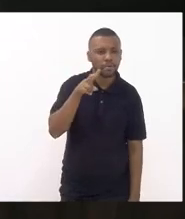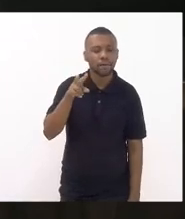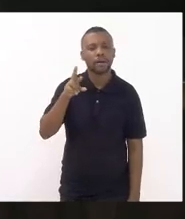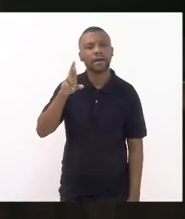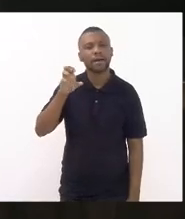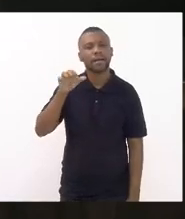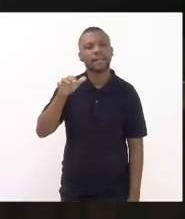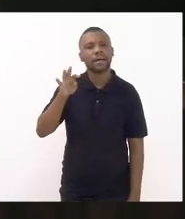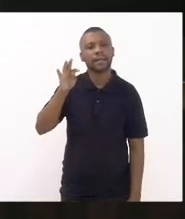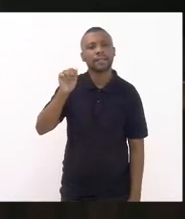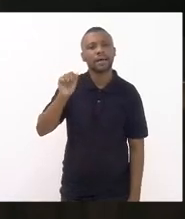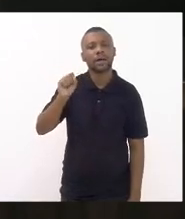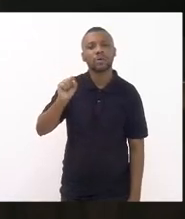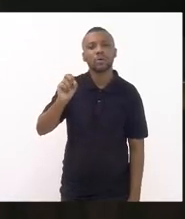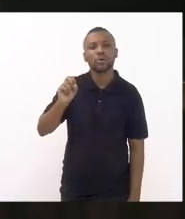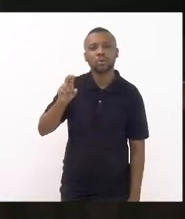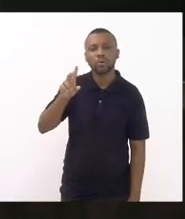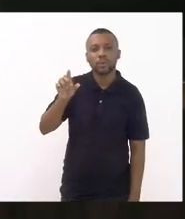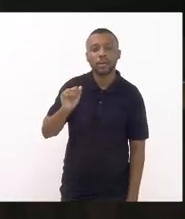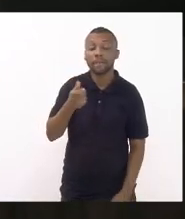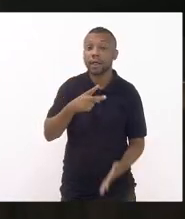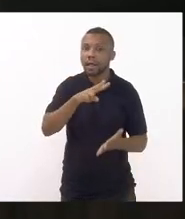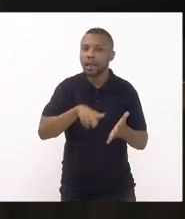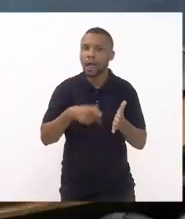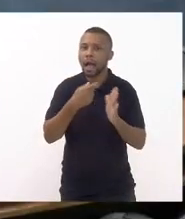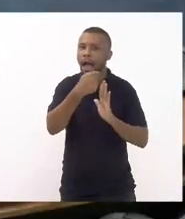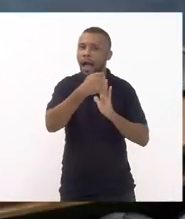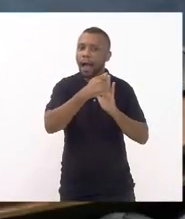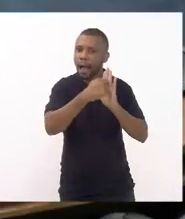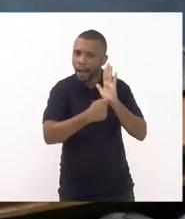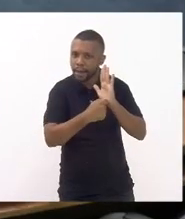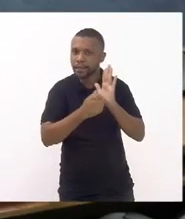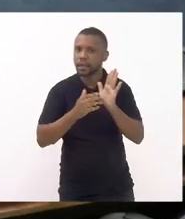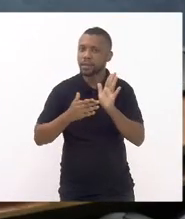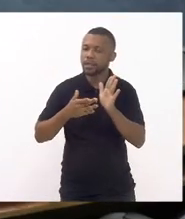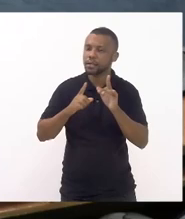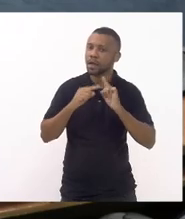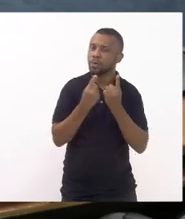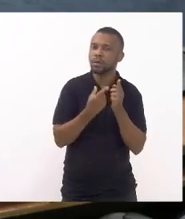Renata Souza para fazer a leitura da ata da sessão anterior.